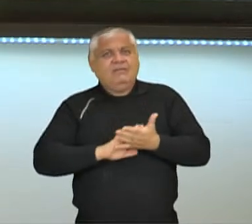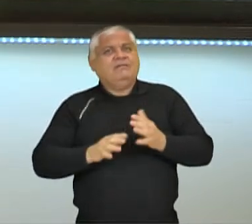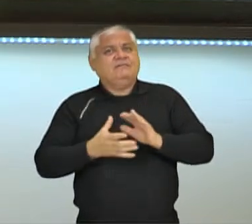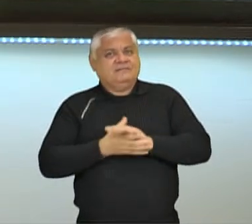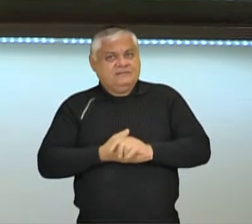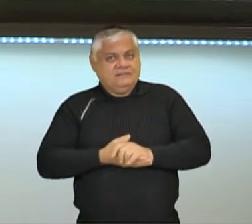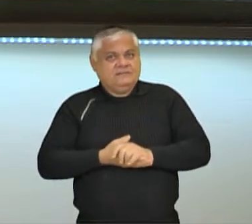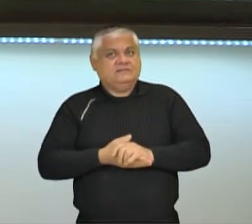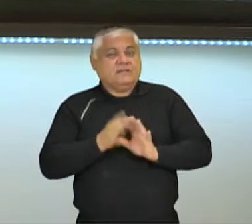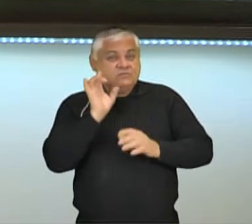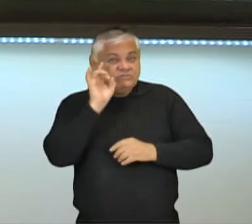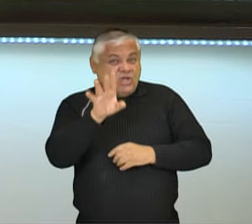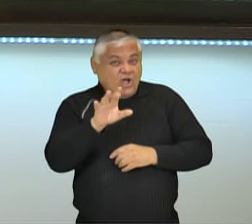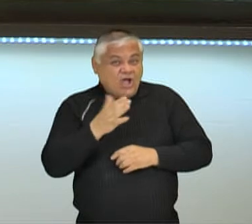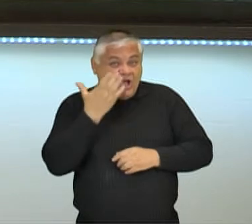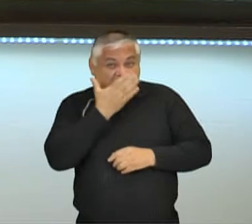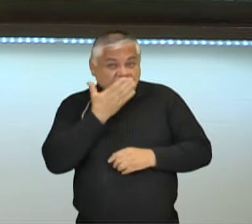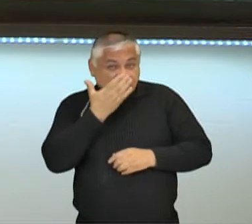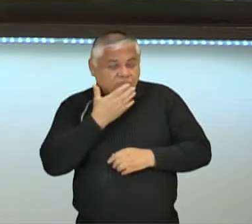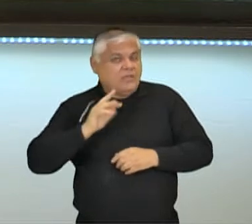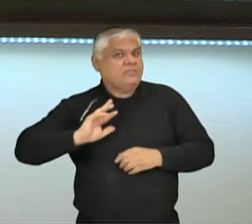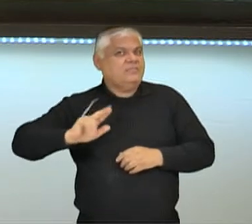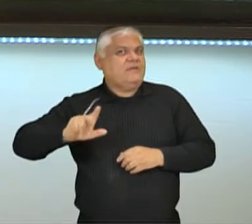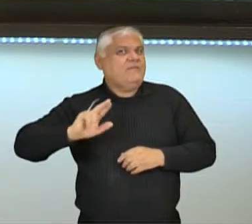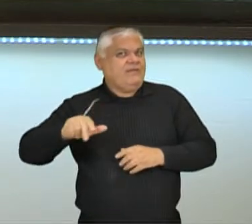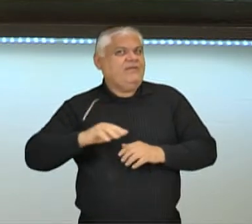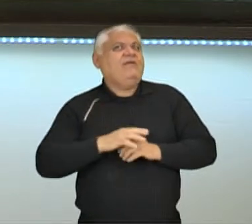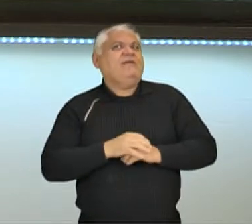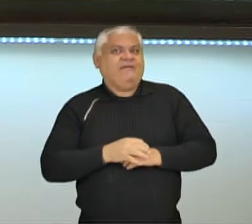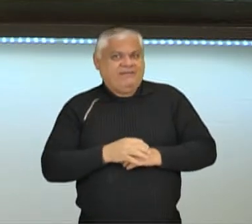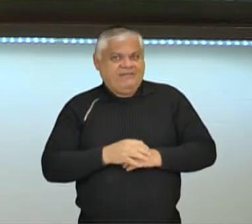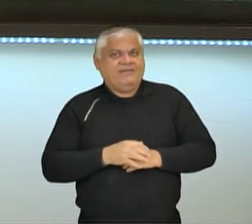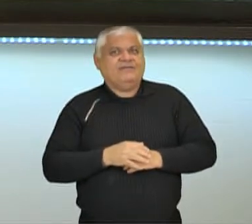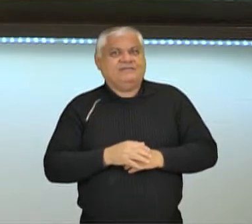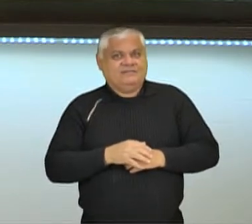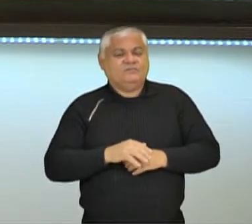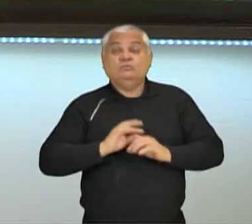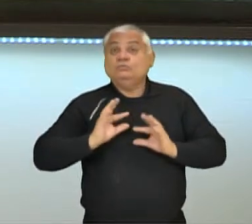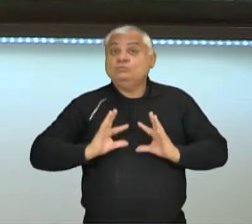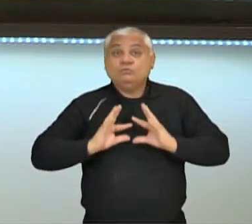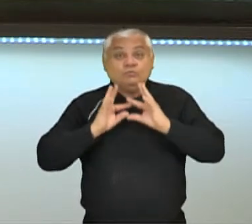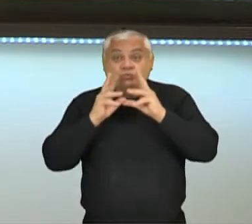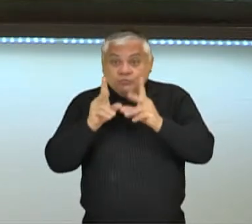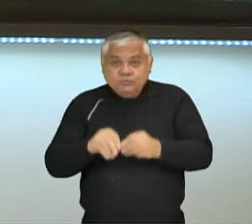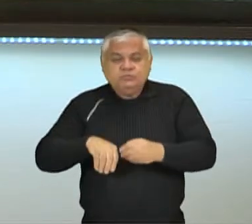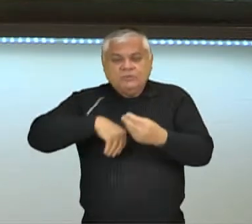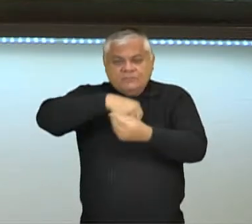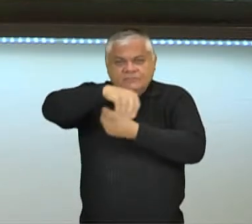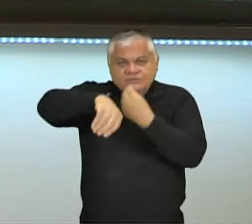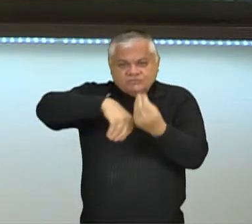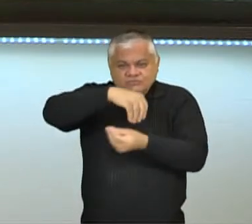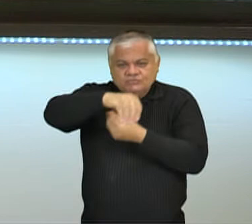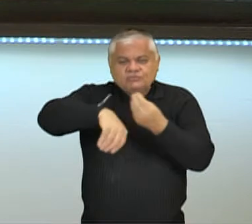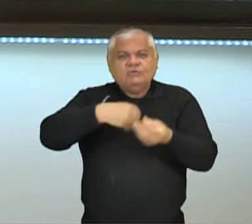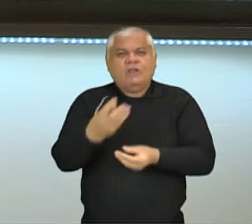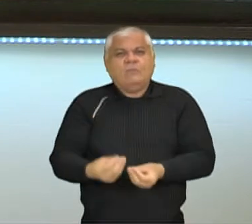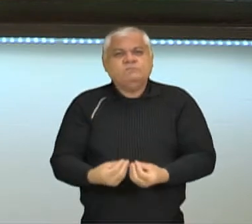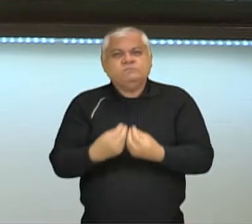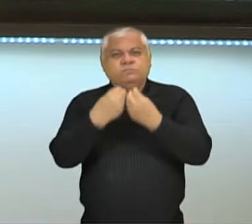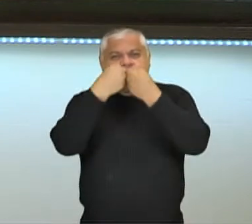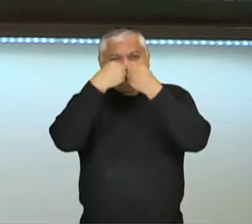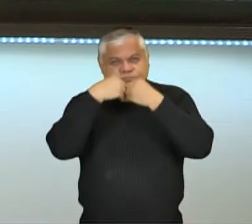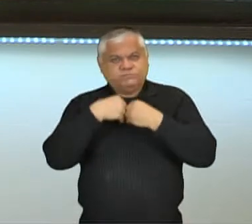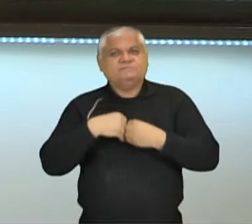é, mas não é só o açúcar limpo lá, não. É todo o açúcar que você ingere dentro da